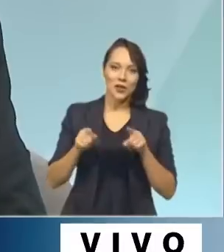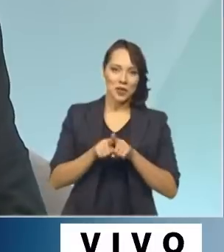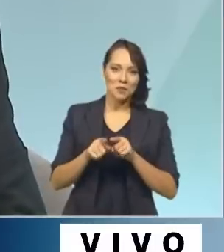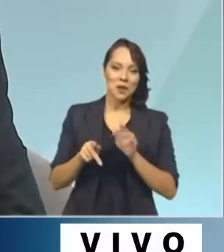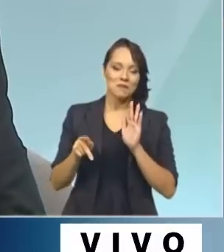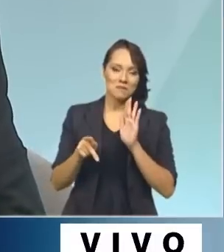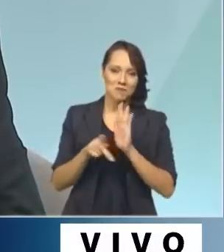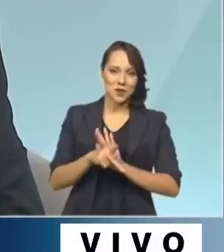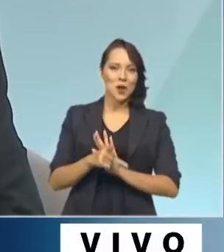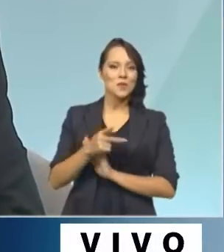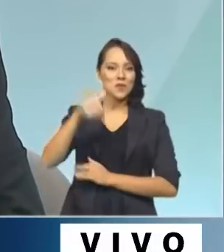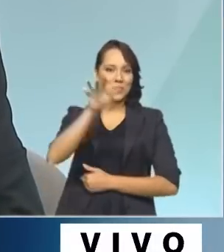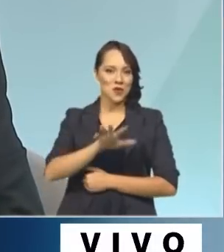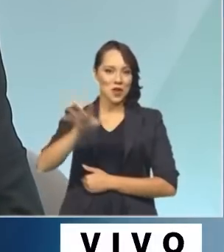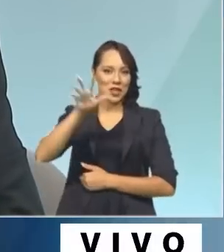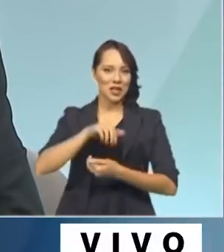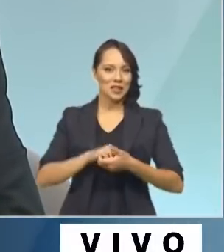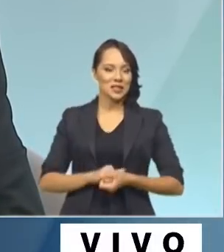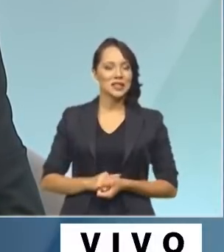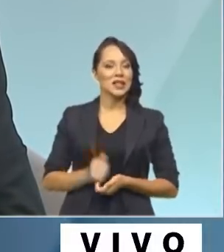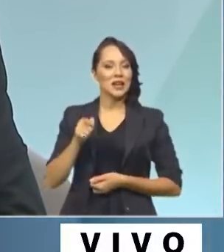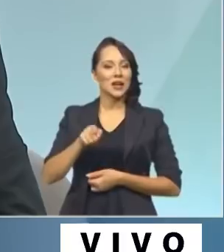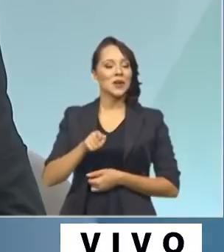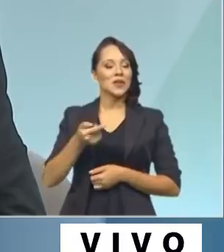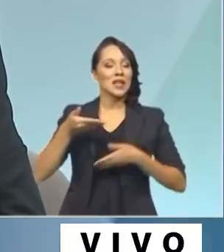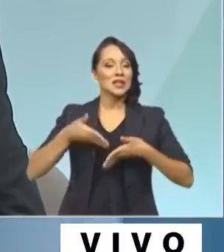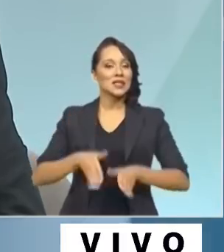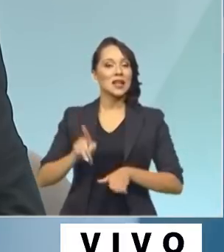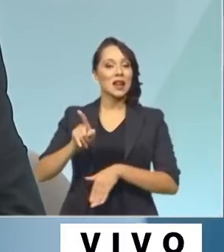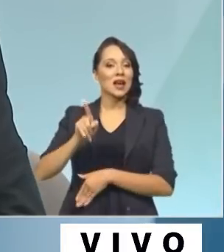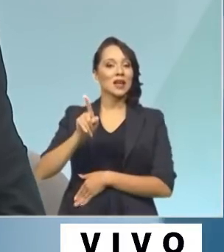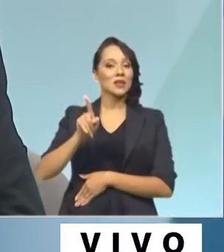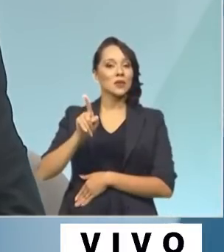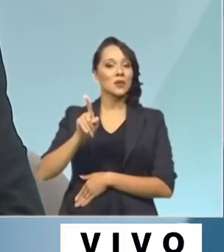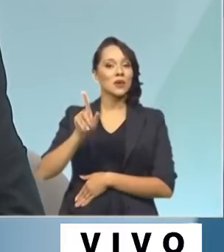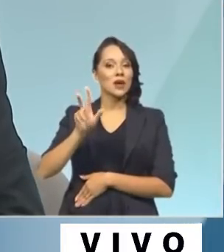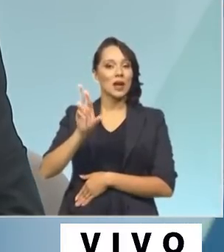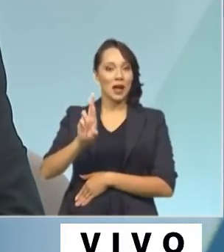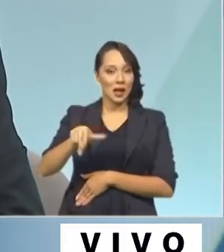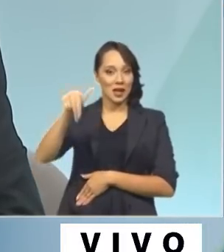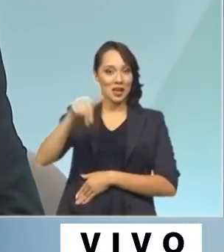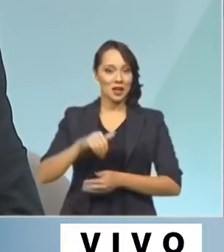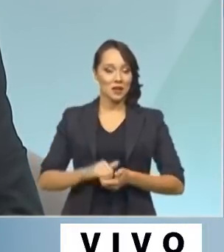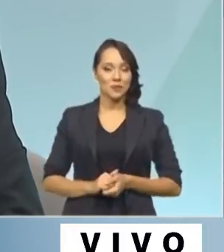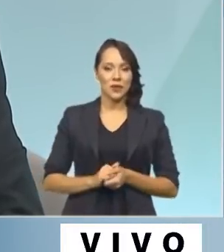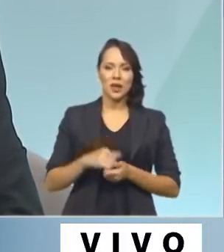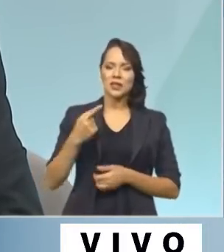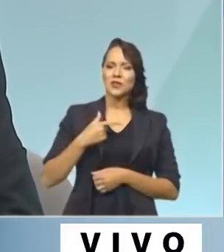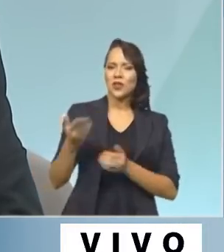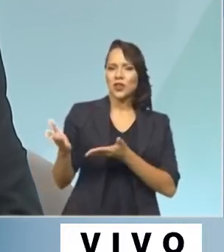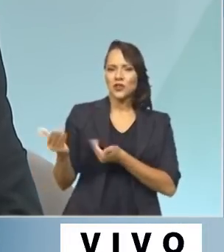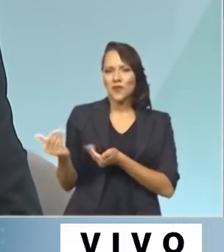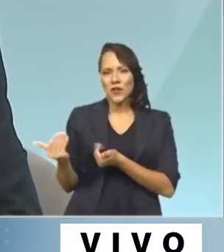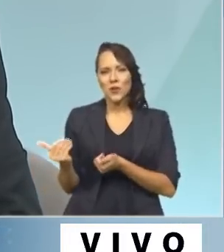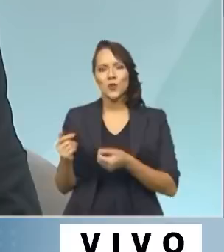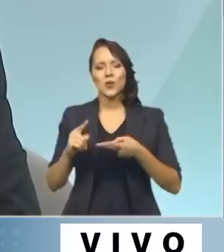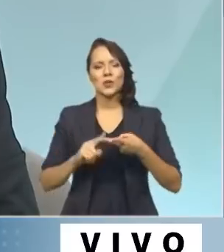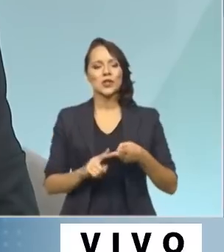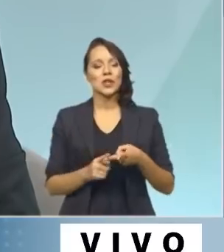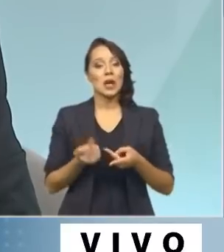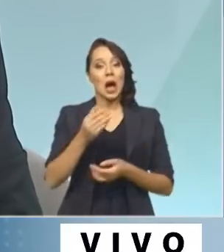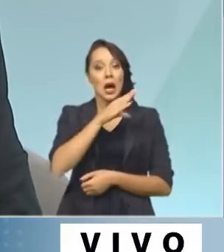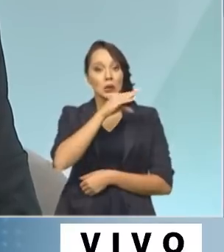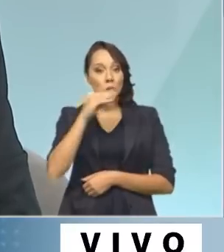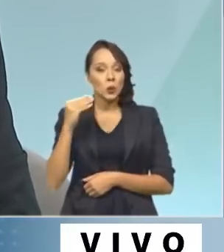o ministro de bolsonaro Ministro do Desenvolvimento Social desculpa e muito ligado a bolsonaro por isso